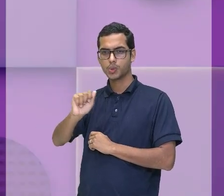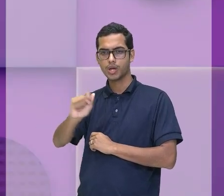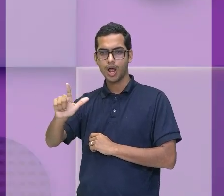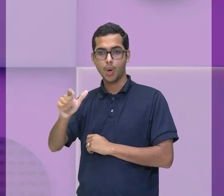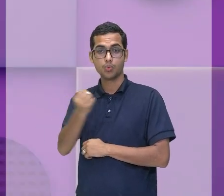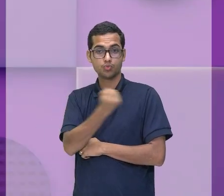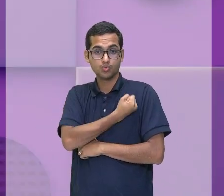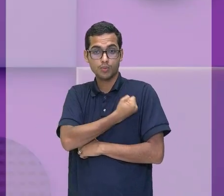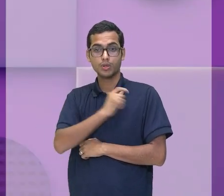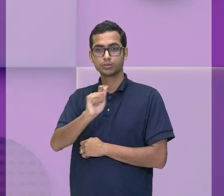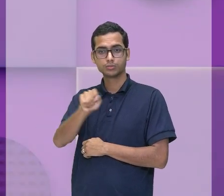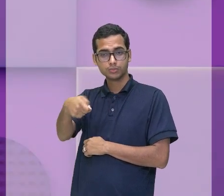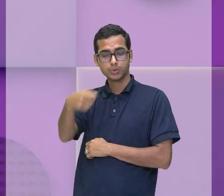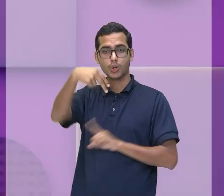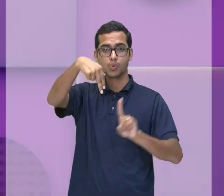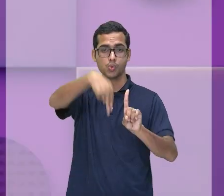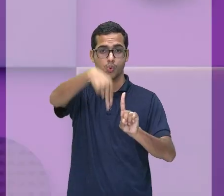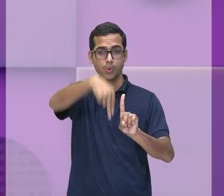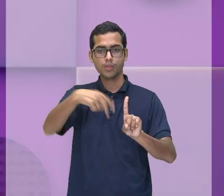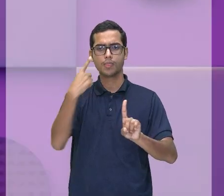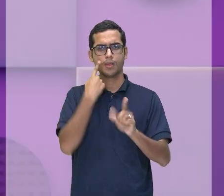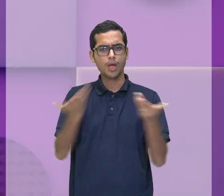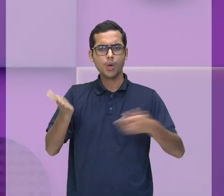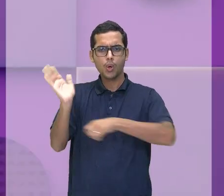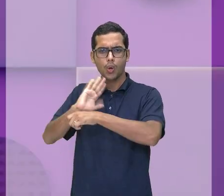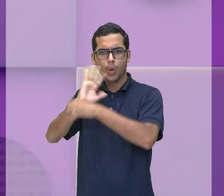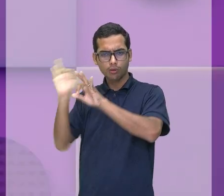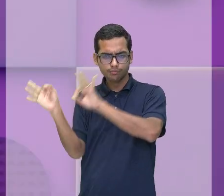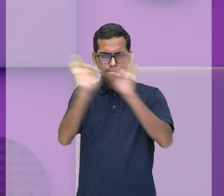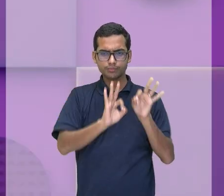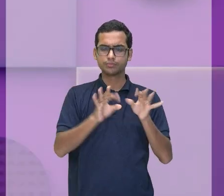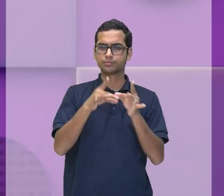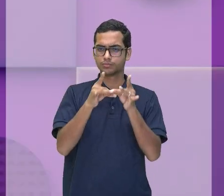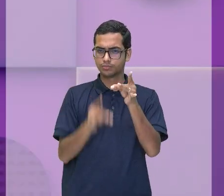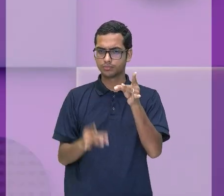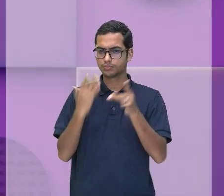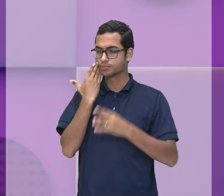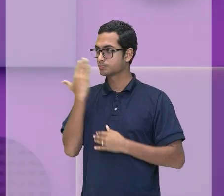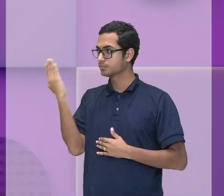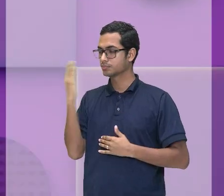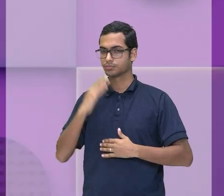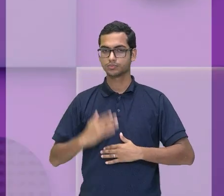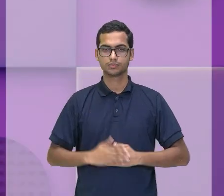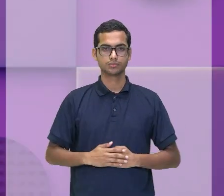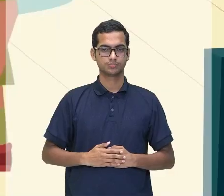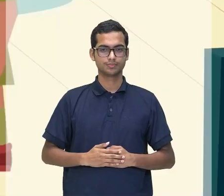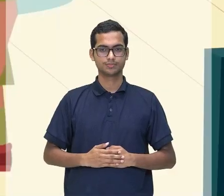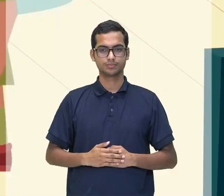começar aí vendo um videozinho para você entender ali muito melhor. Vamos lá!